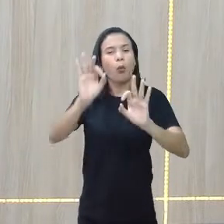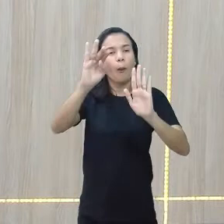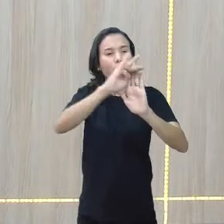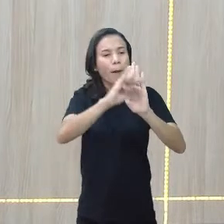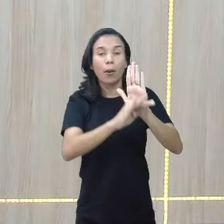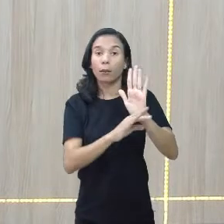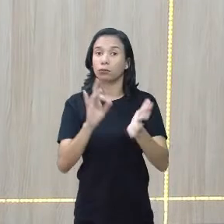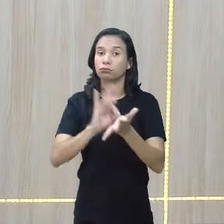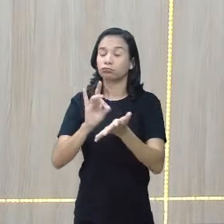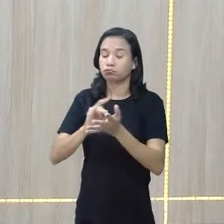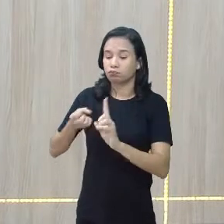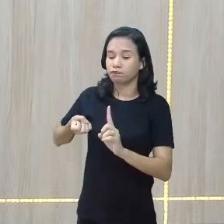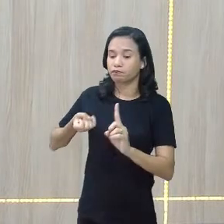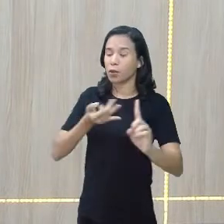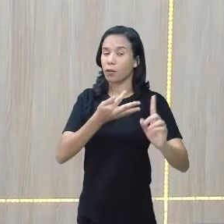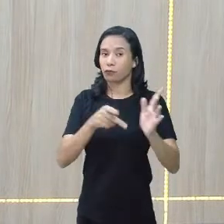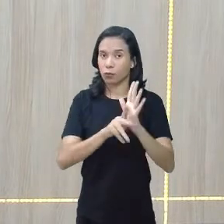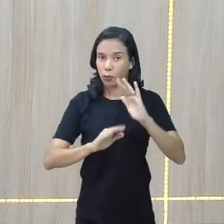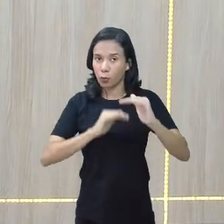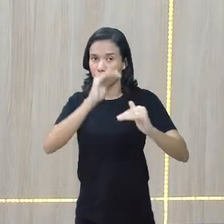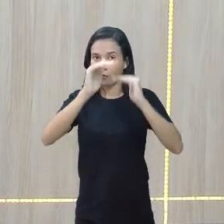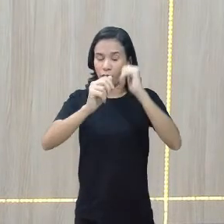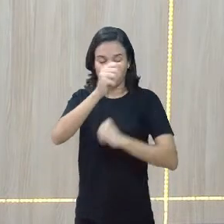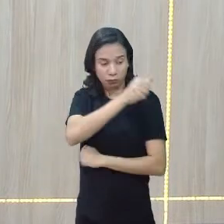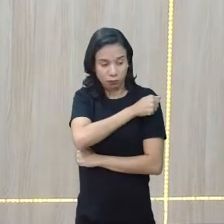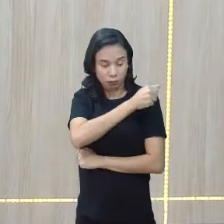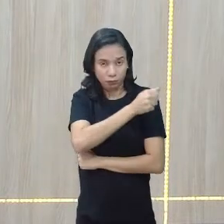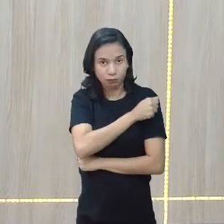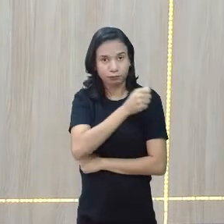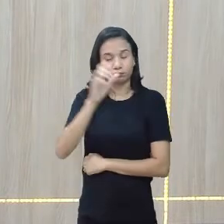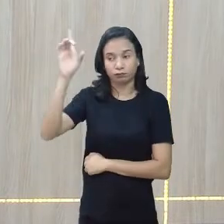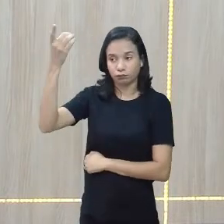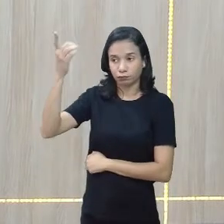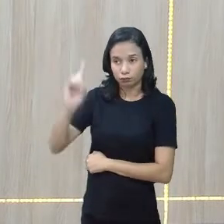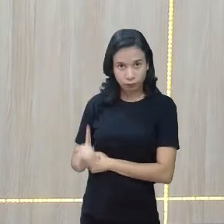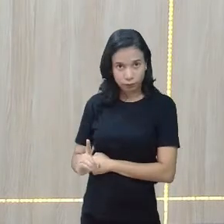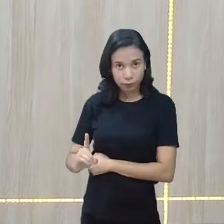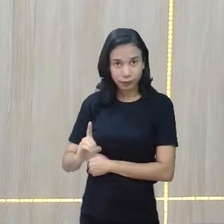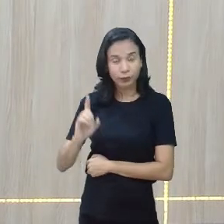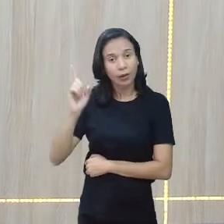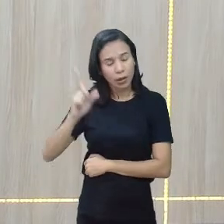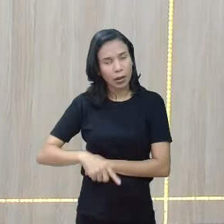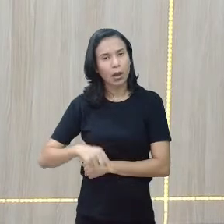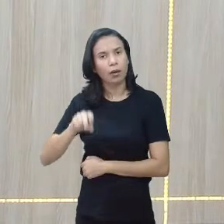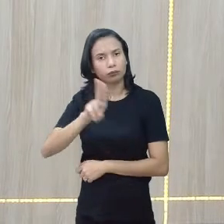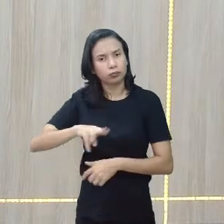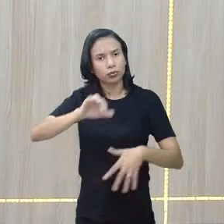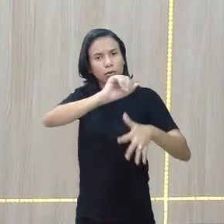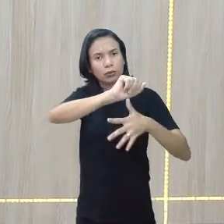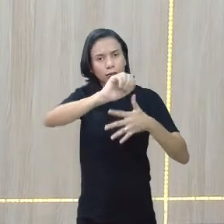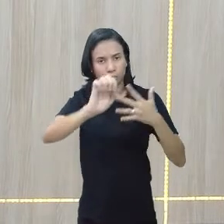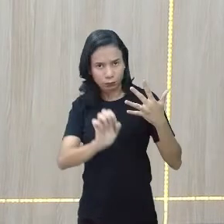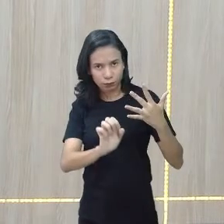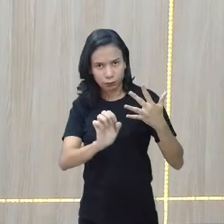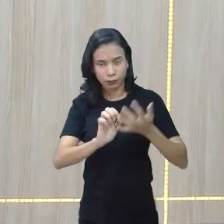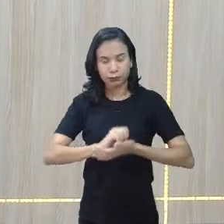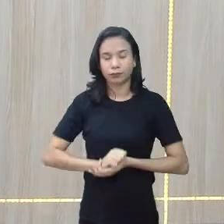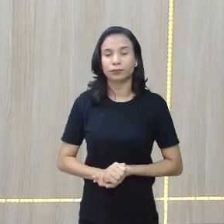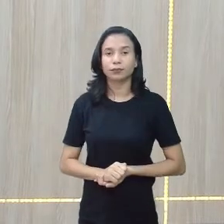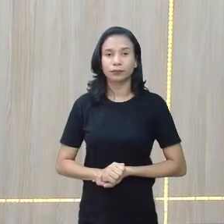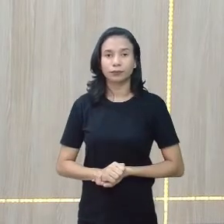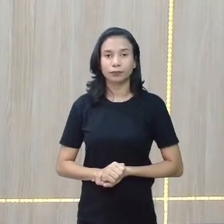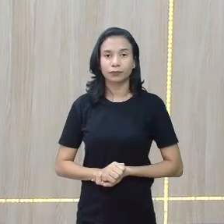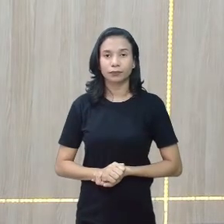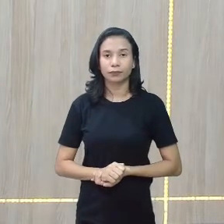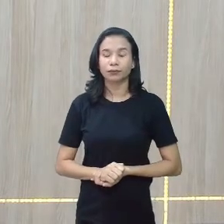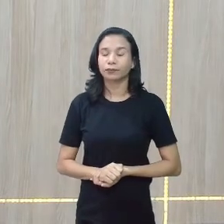verdade contribuir para o desenvolvimento do estudante com deficiência, que é atendido na sala de recursos multifuncionais.